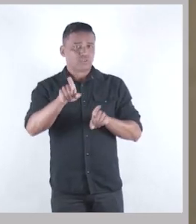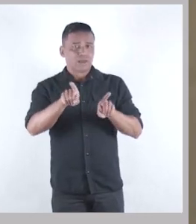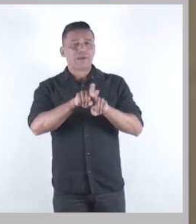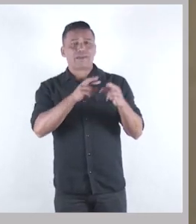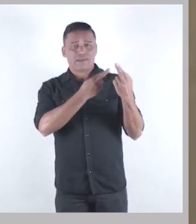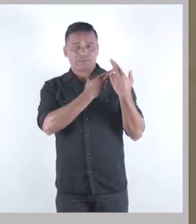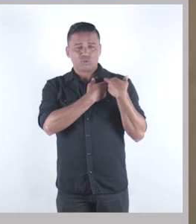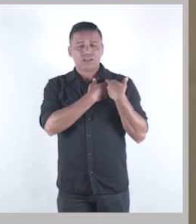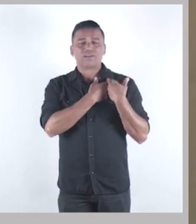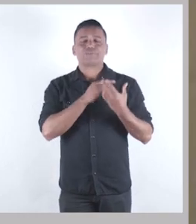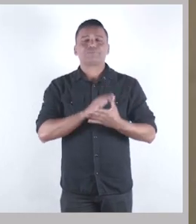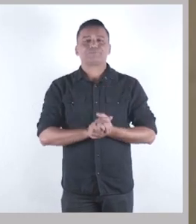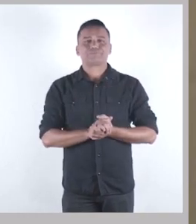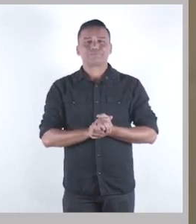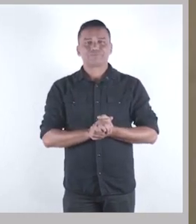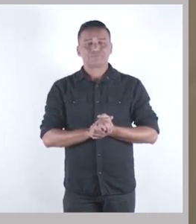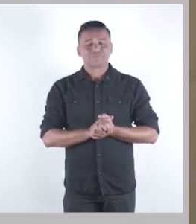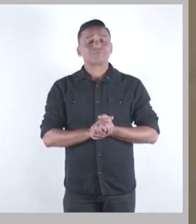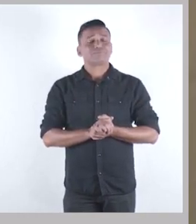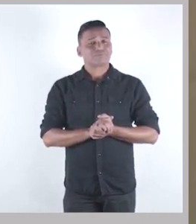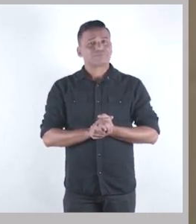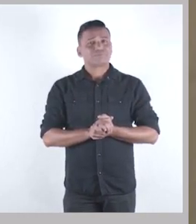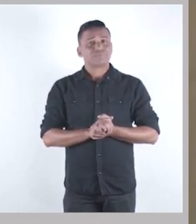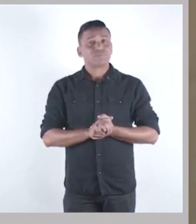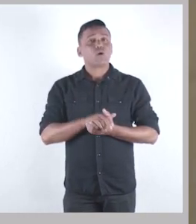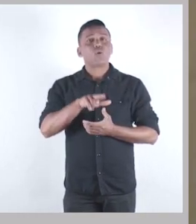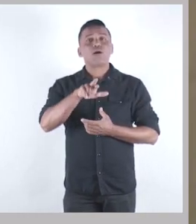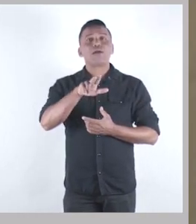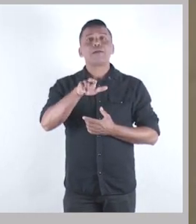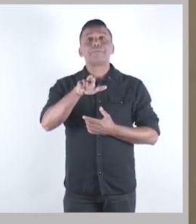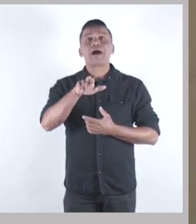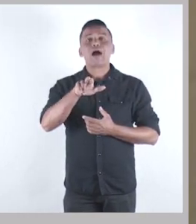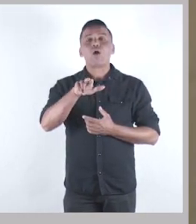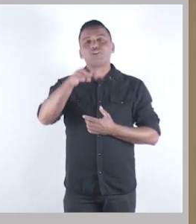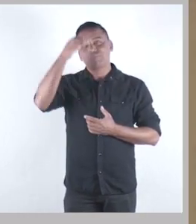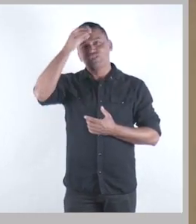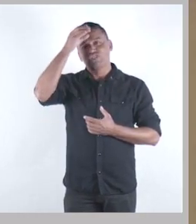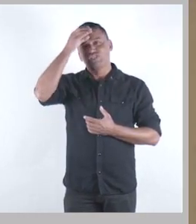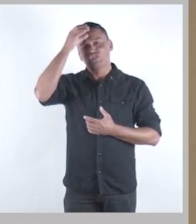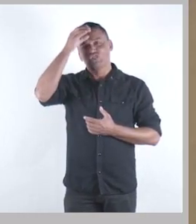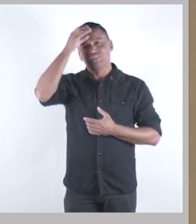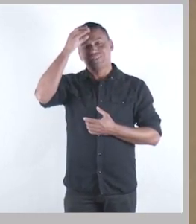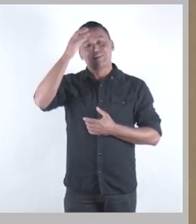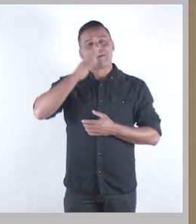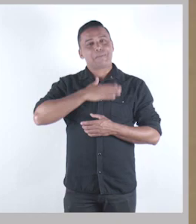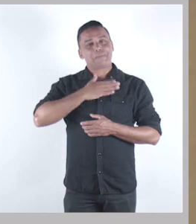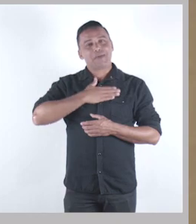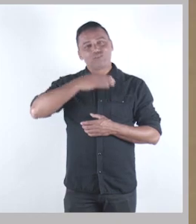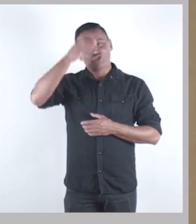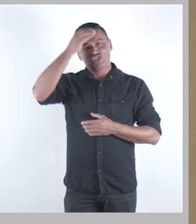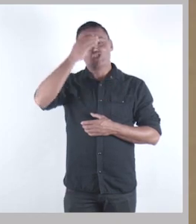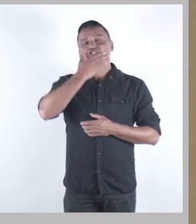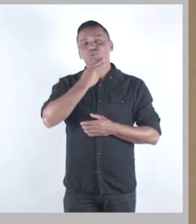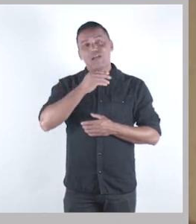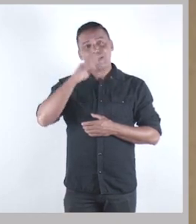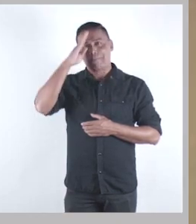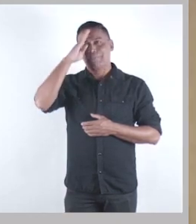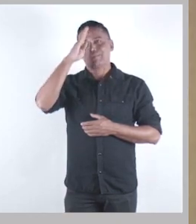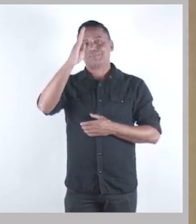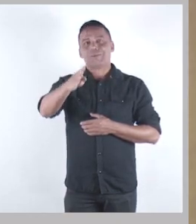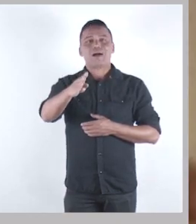por isso, ou que ganhou certa responsabilidade, que é irmão da minha mãe, o nosso tio, digamos, ele foi o